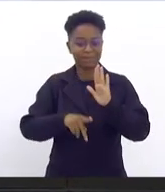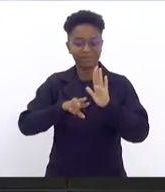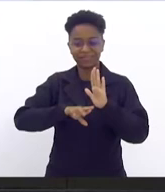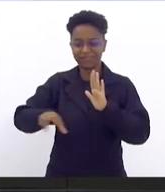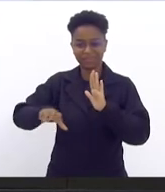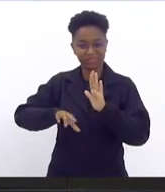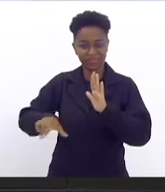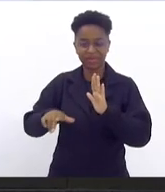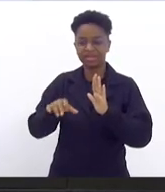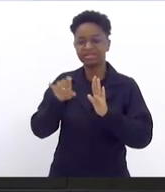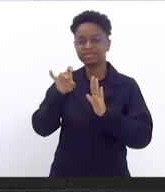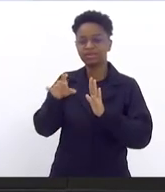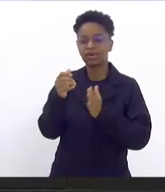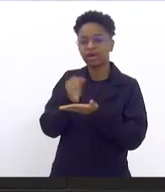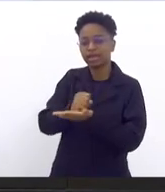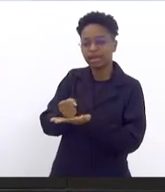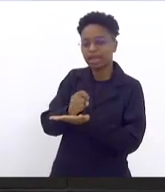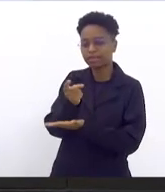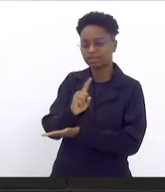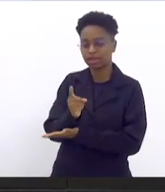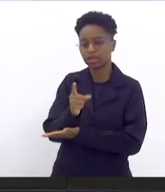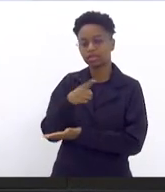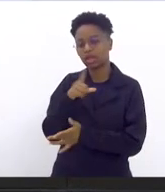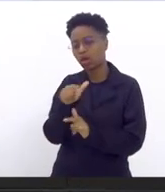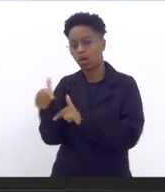de RPG, games e outros jogos. Ele fala de quê?